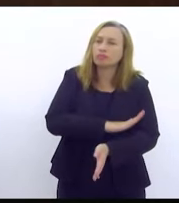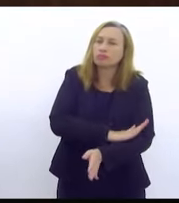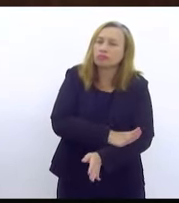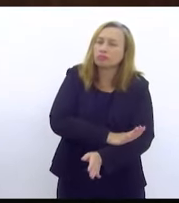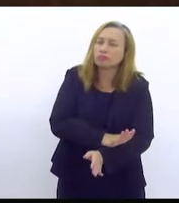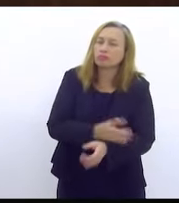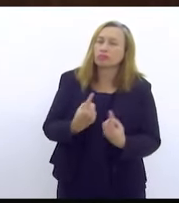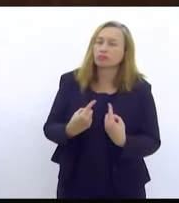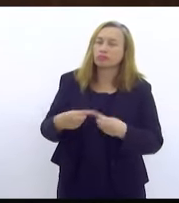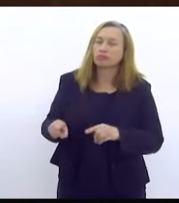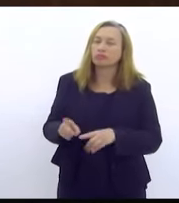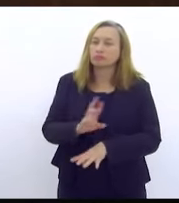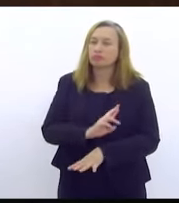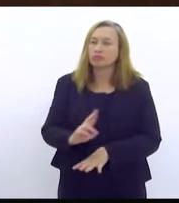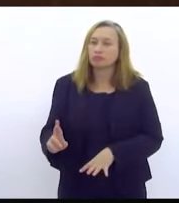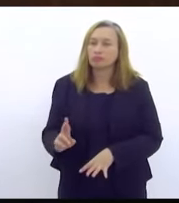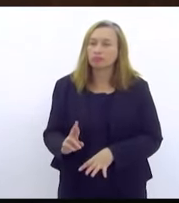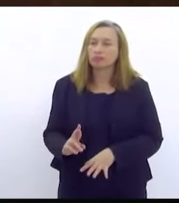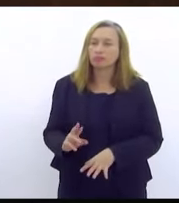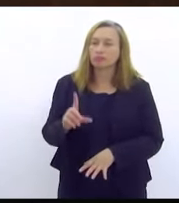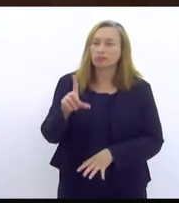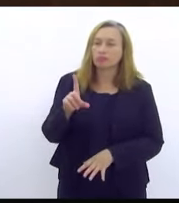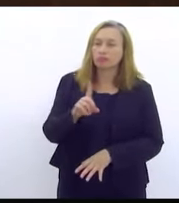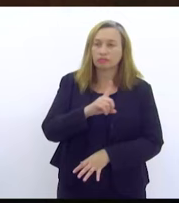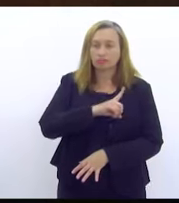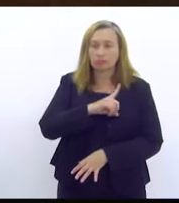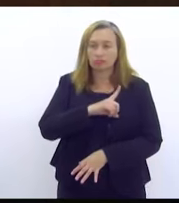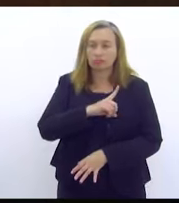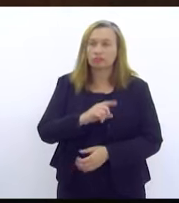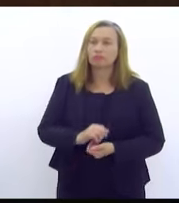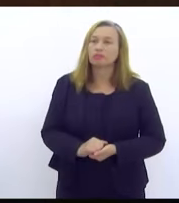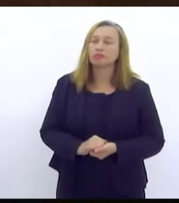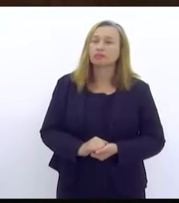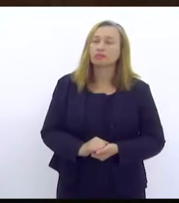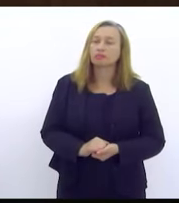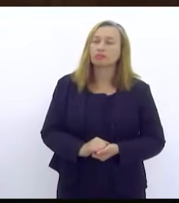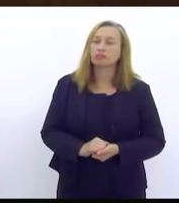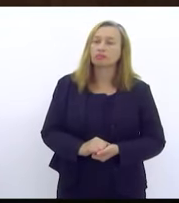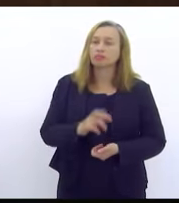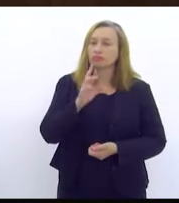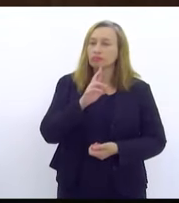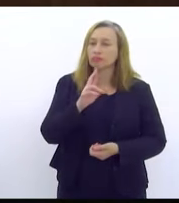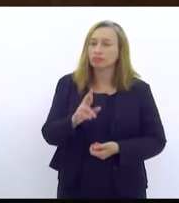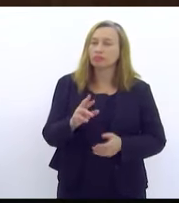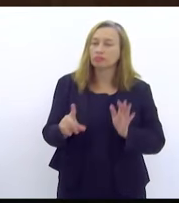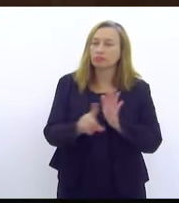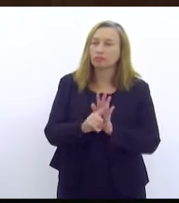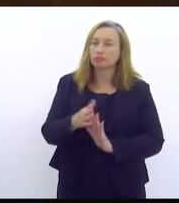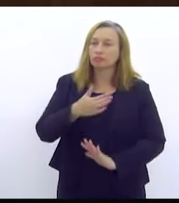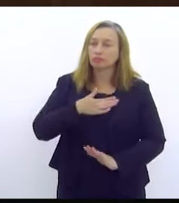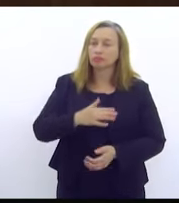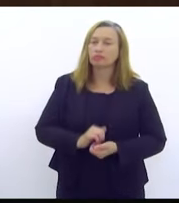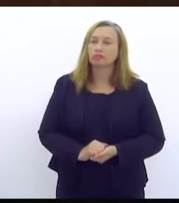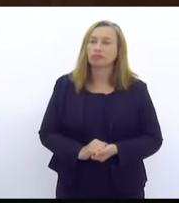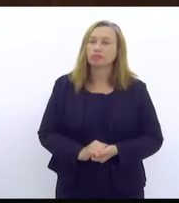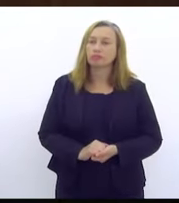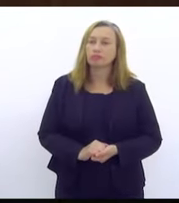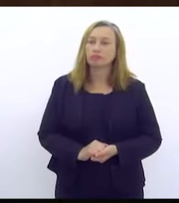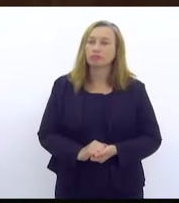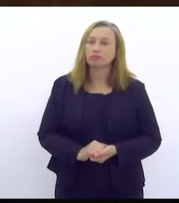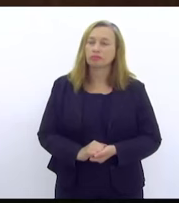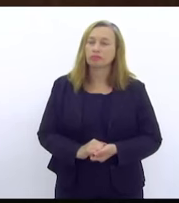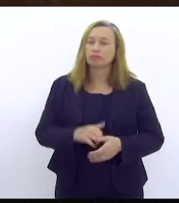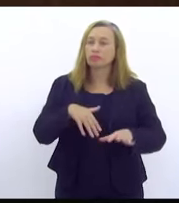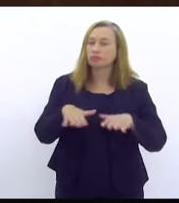Combate à Intolerância, a DECRAD, delegacia que foi resultado de uma lei de minha autoria. Devido